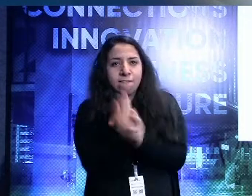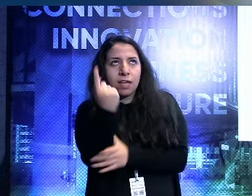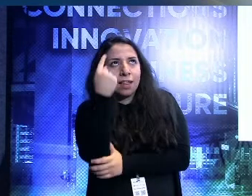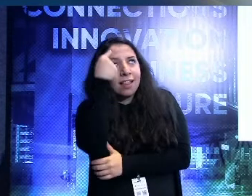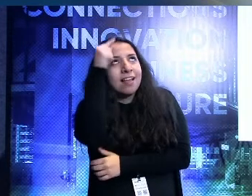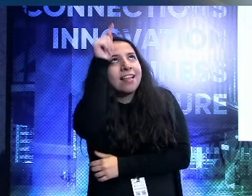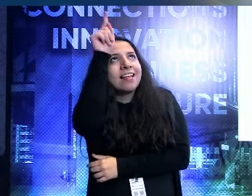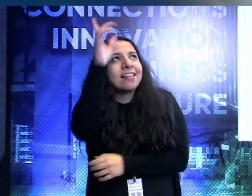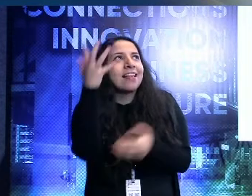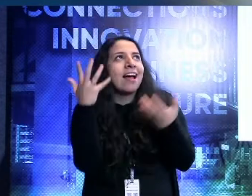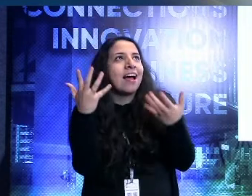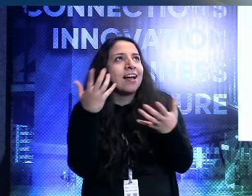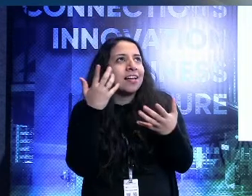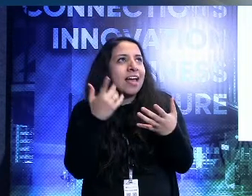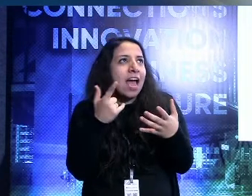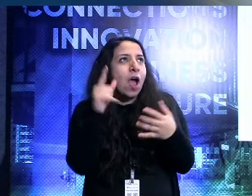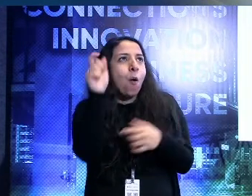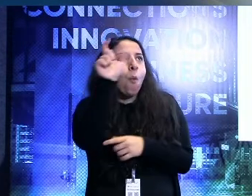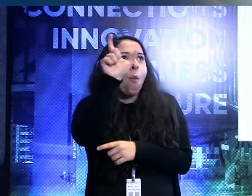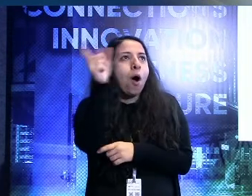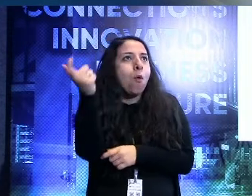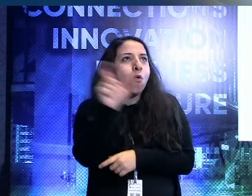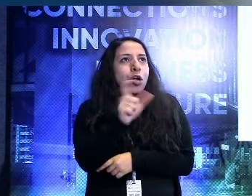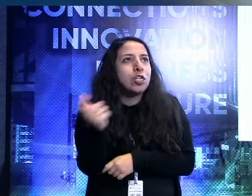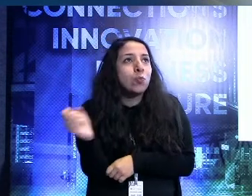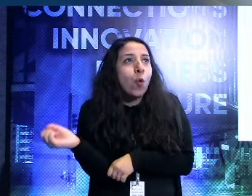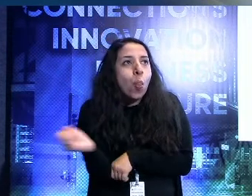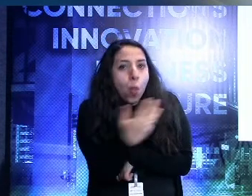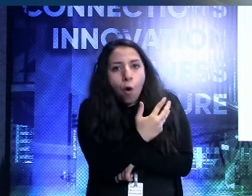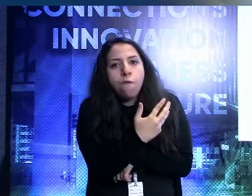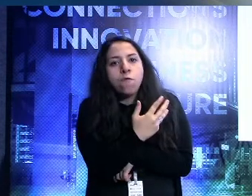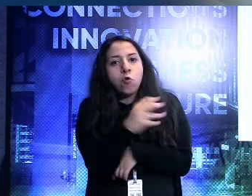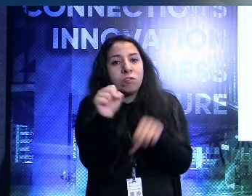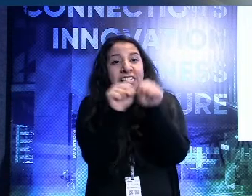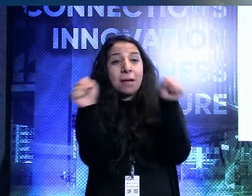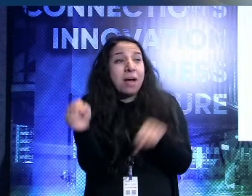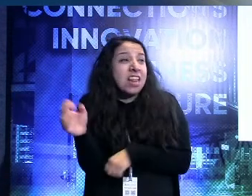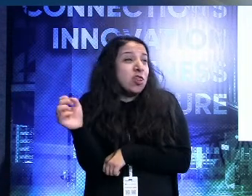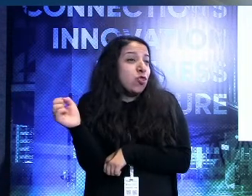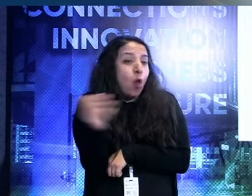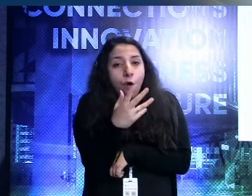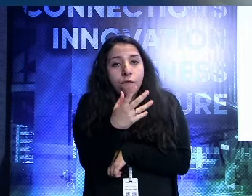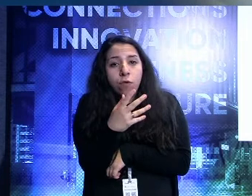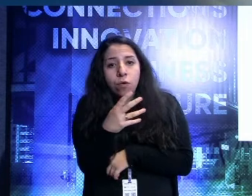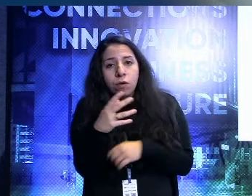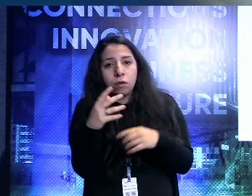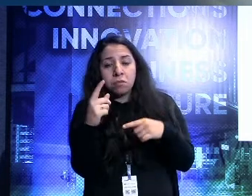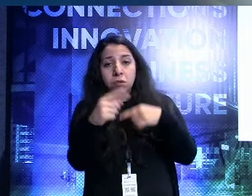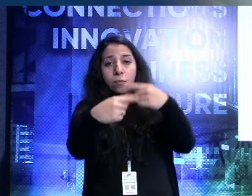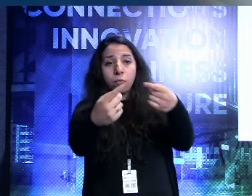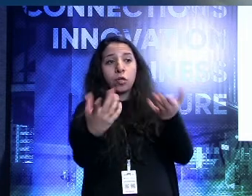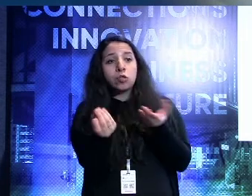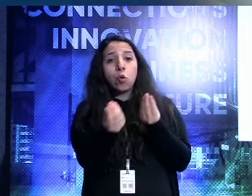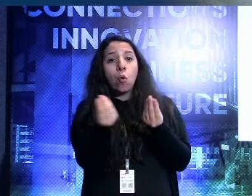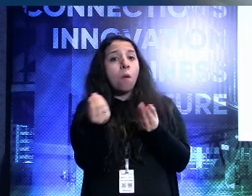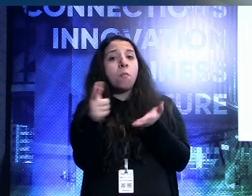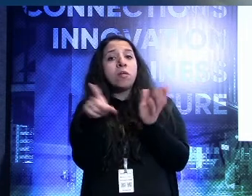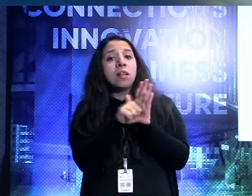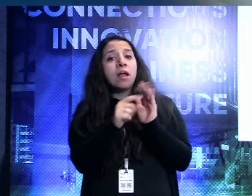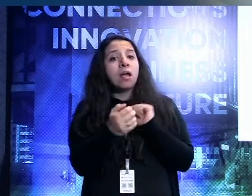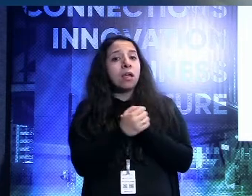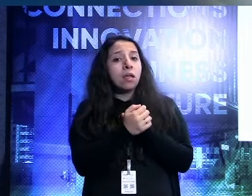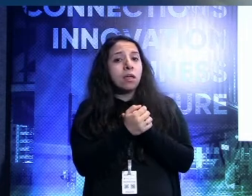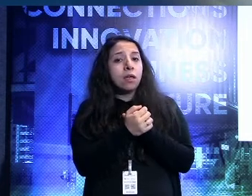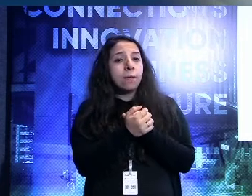um algoritmo novo para calcular a rota, que a gente não sabe nem como vai ser a regulamentação disso. Cara, eu posso voar a qualquer